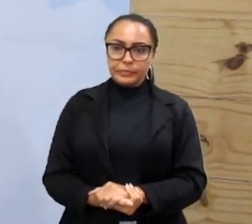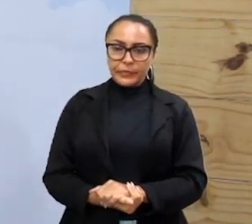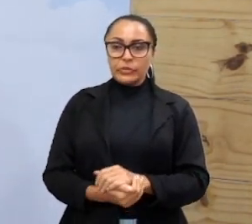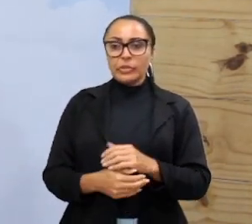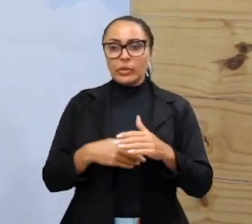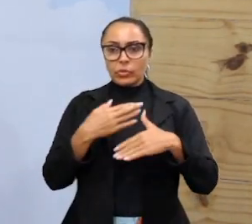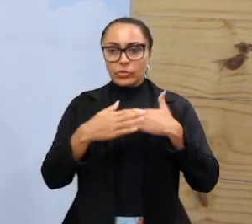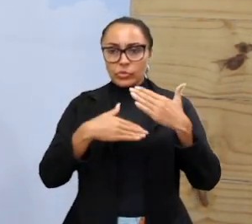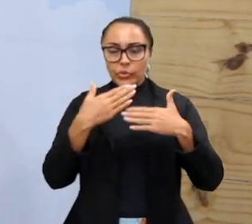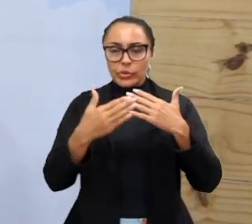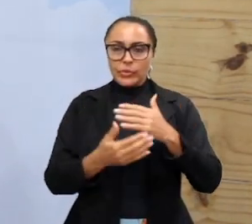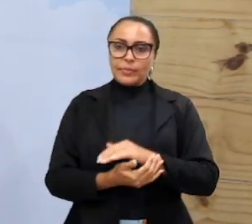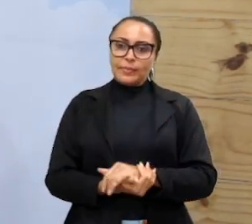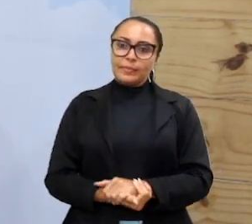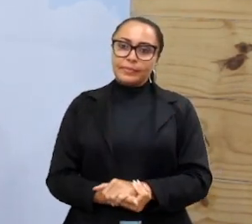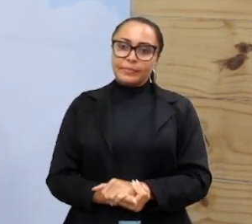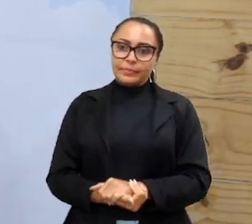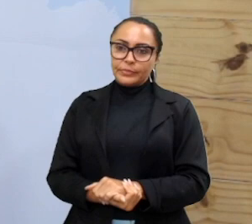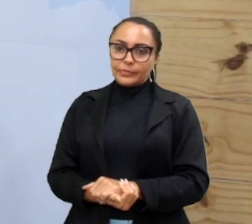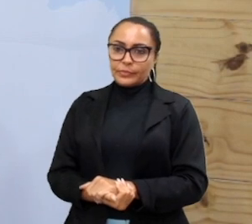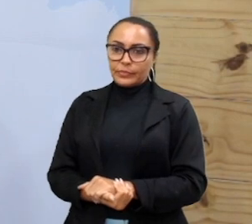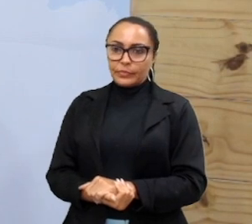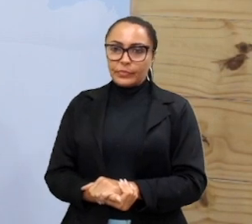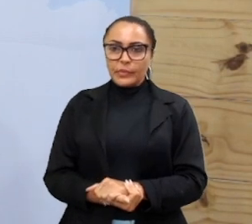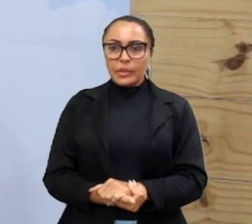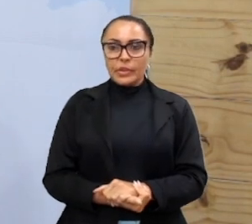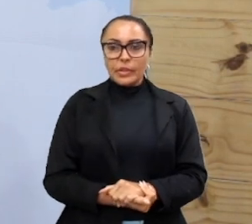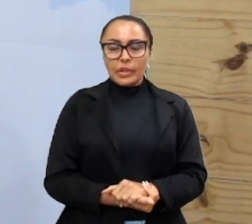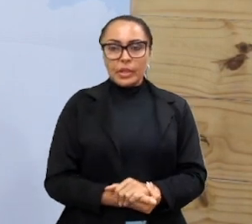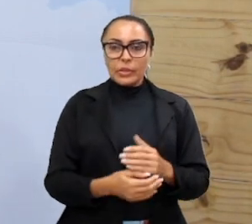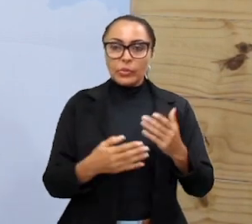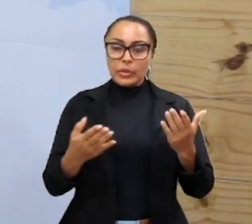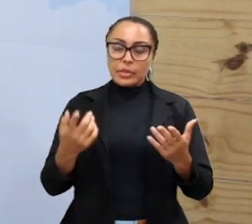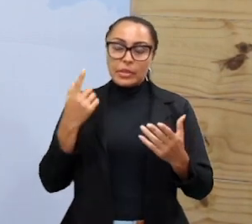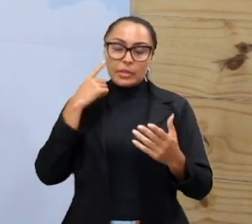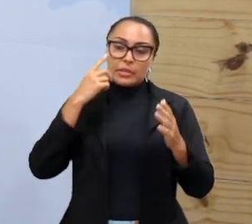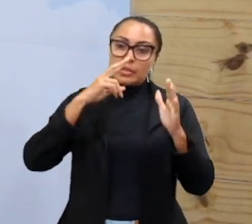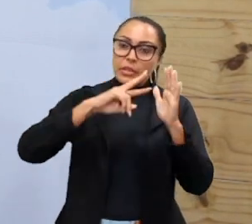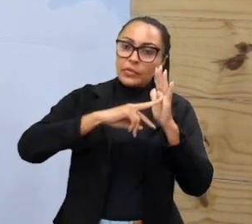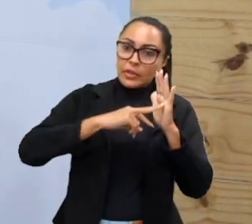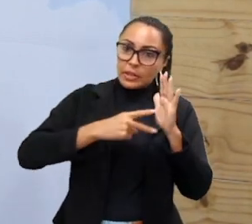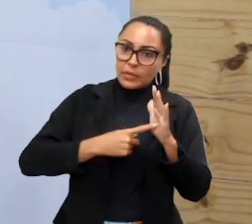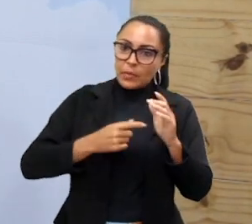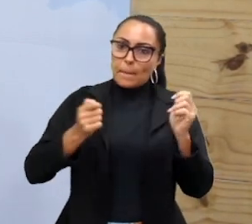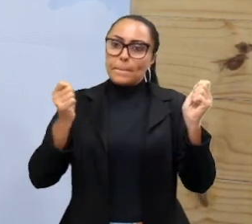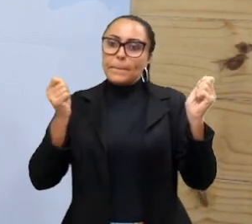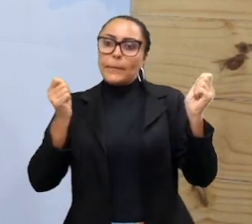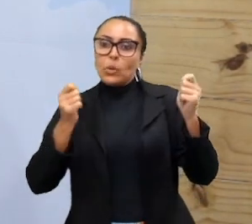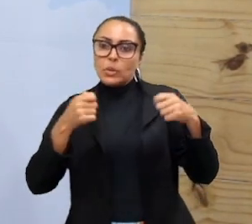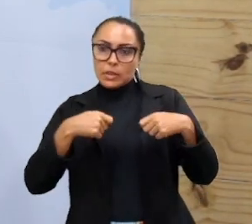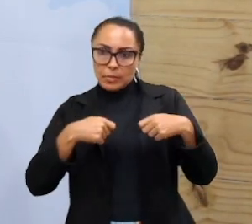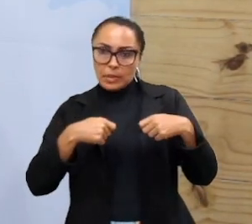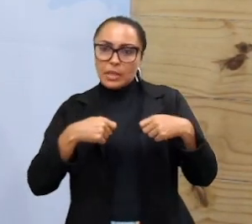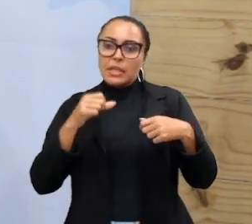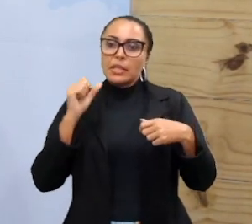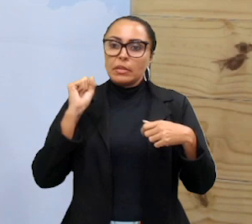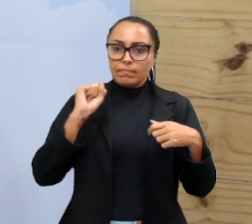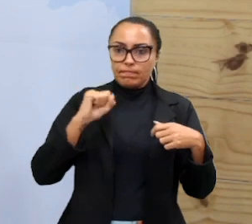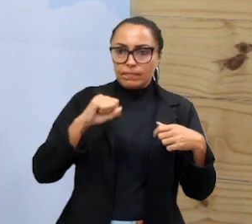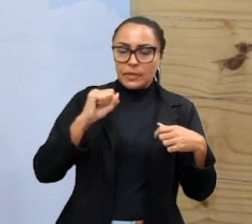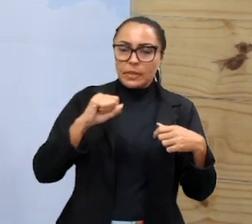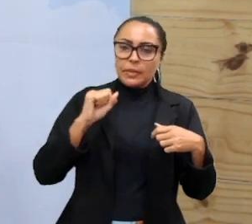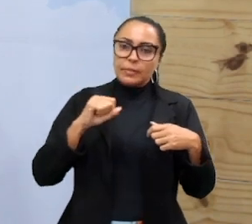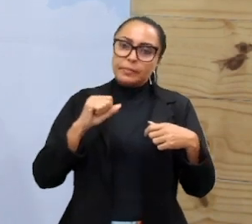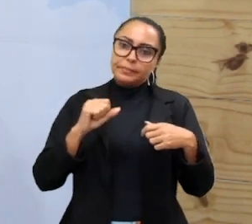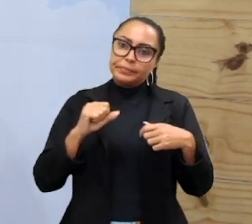construindo, né? Então, são esses campos que a gente enxerga como significativo, que possibilita ou pode